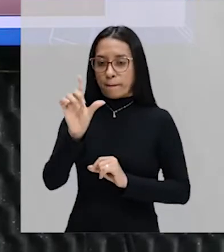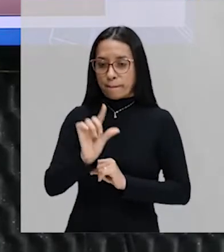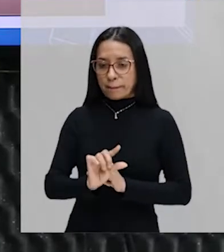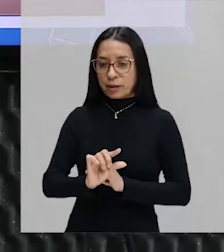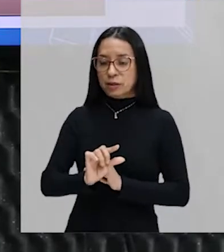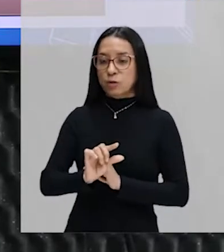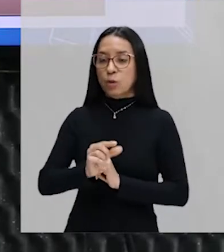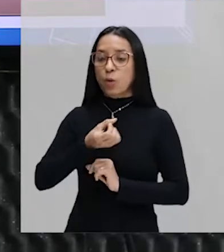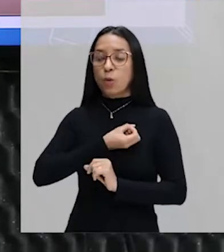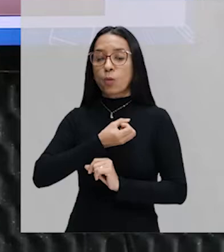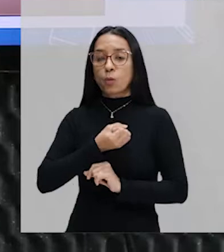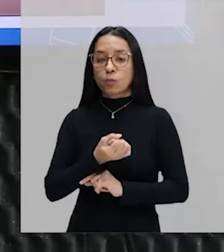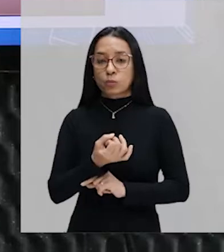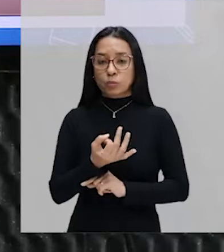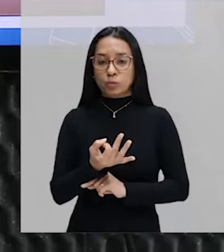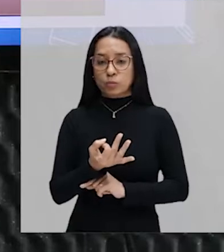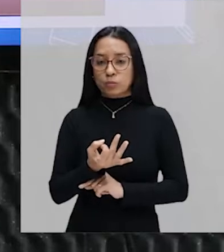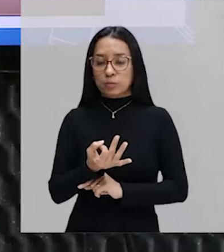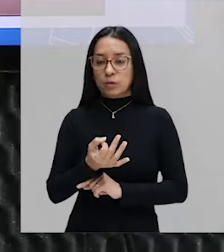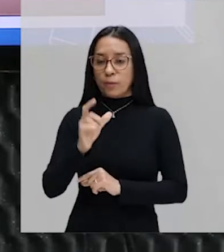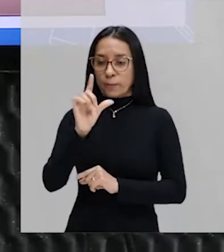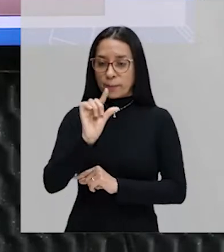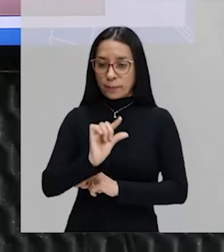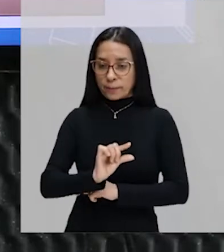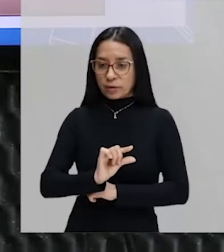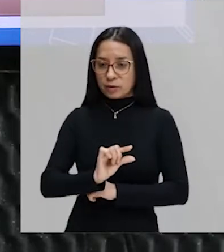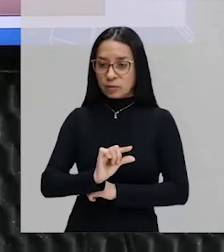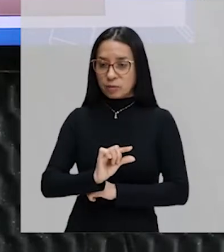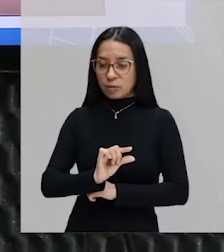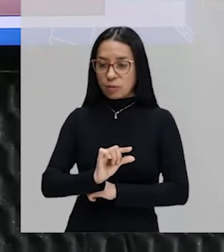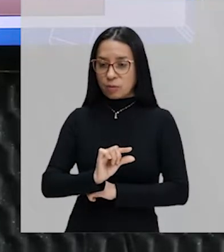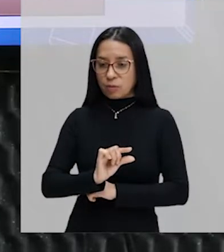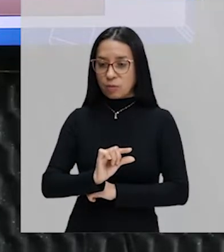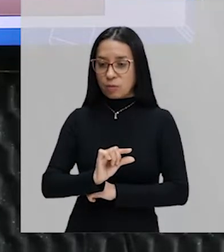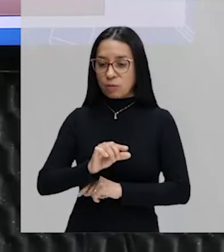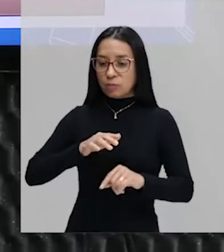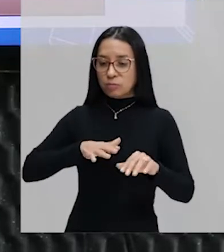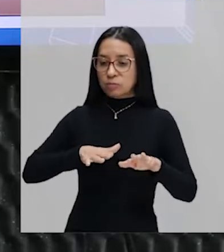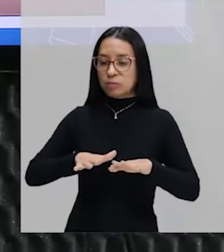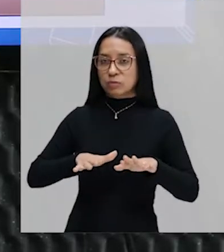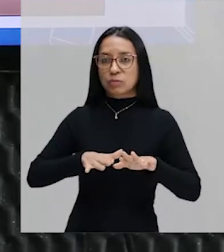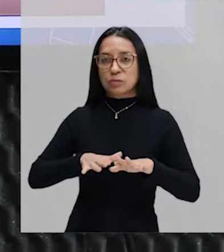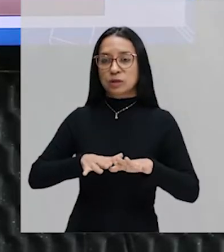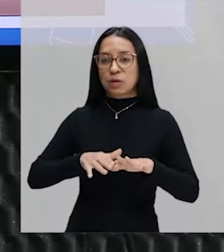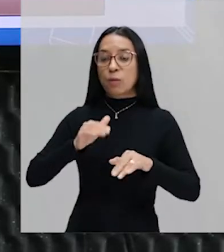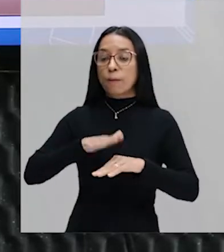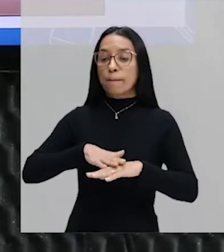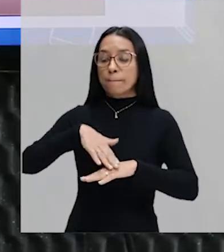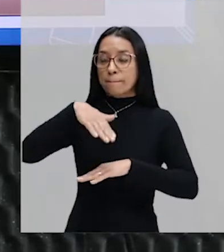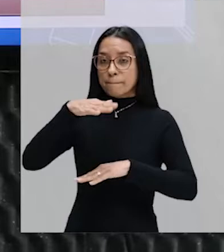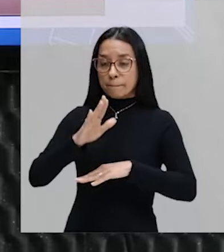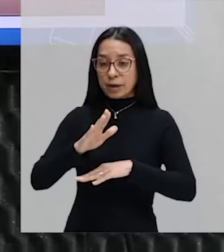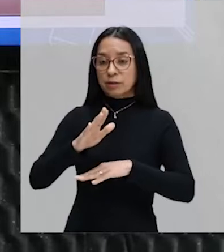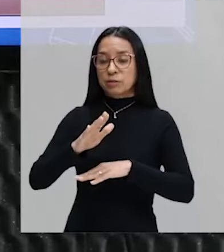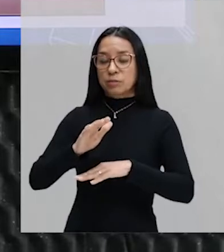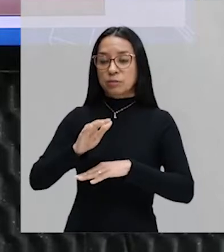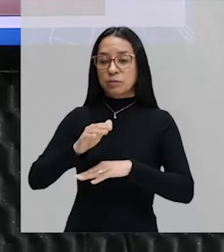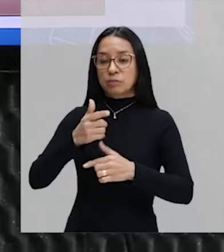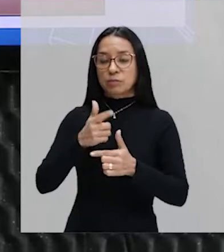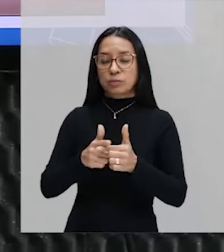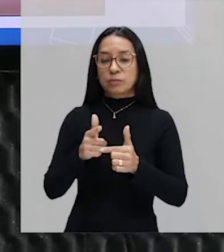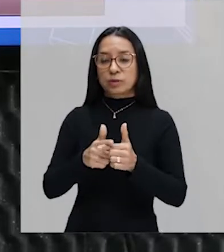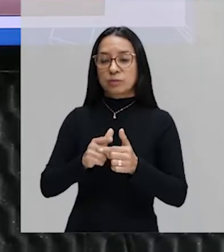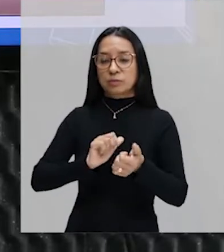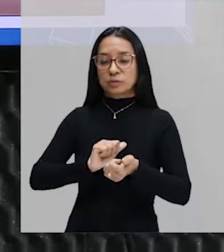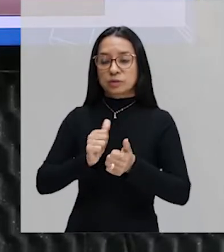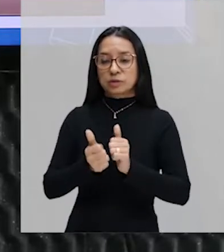número, menor locomoção, maior o problema desse atleta. Então, o que deve